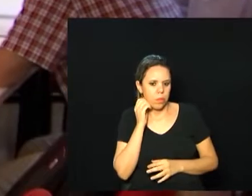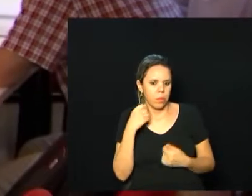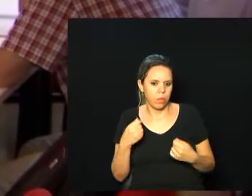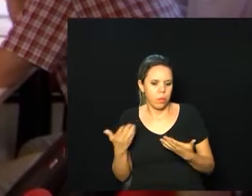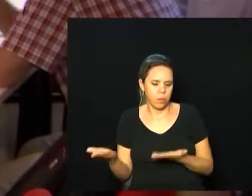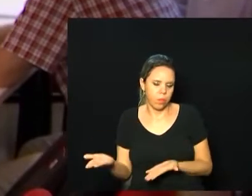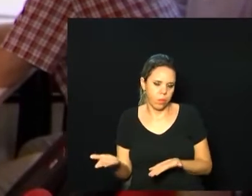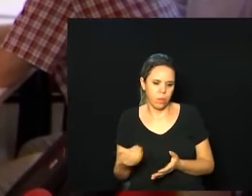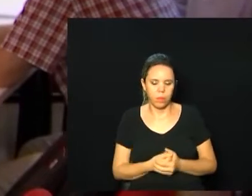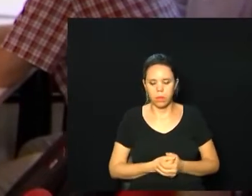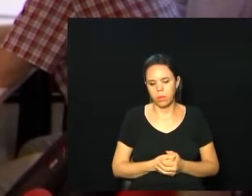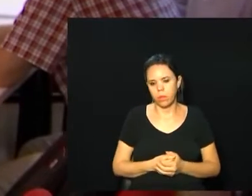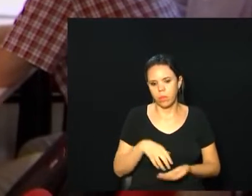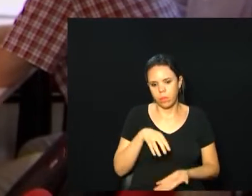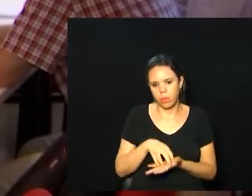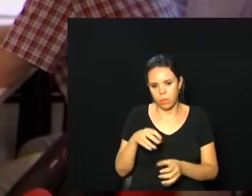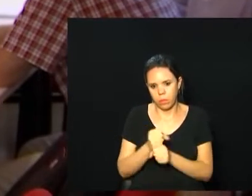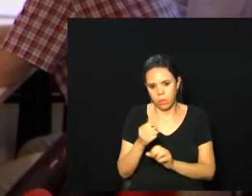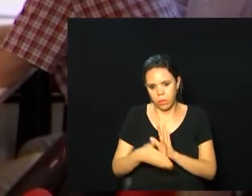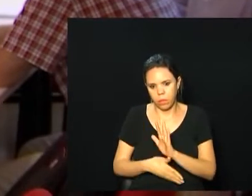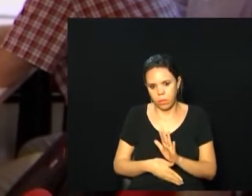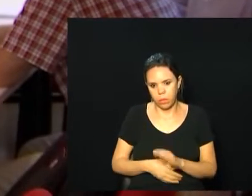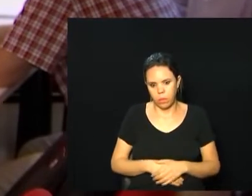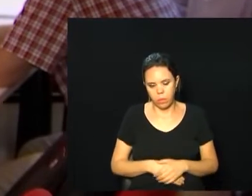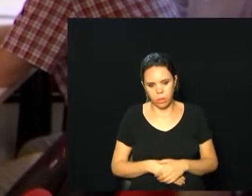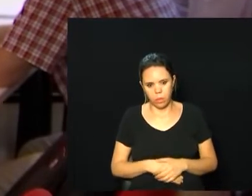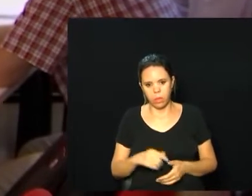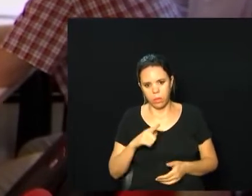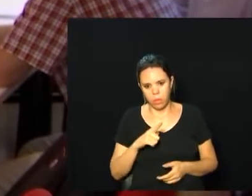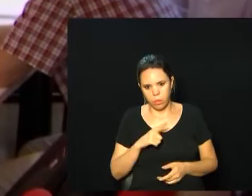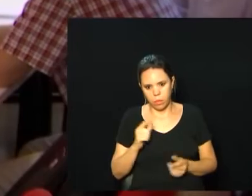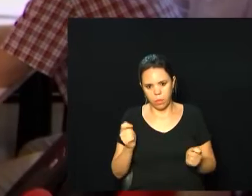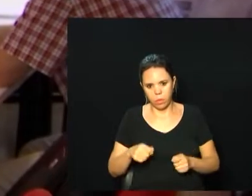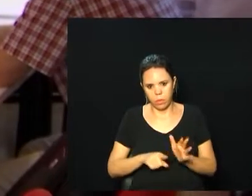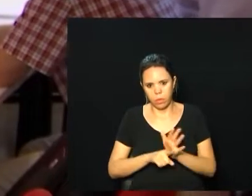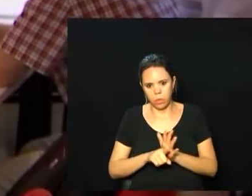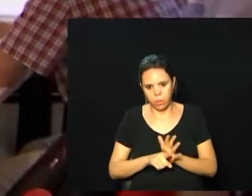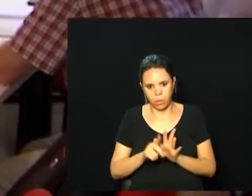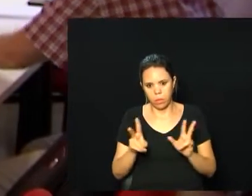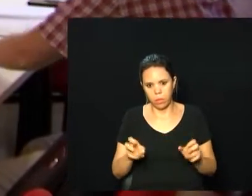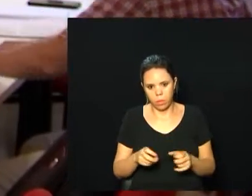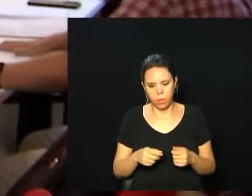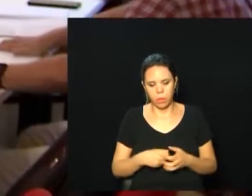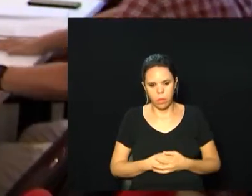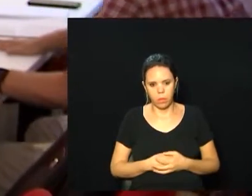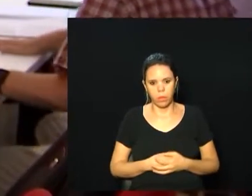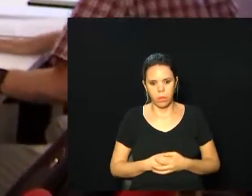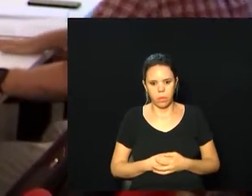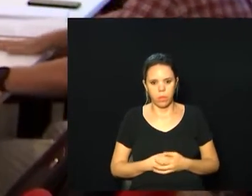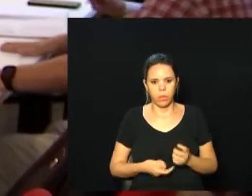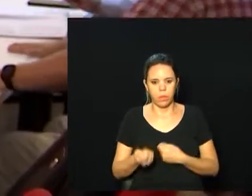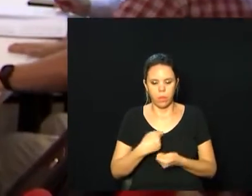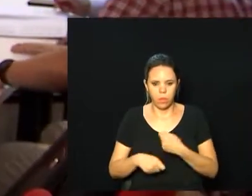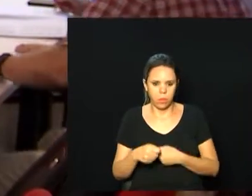caso especificamente para o Tribunal de Contas, porque é ele que tem levantado essa questão de fechamento